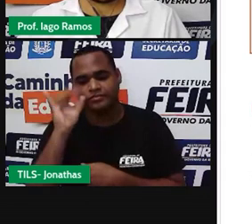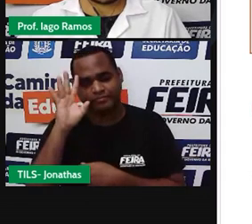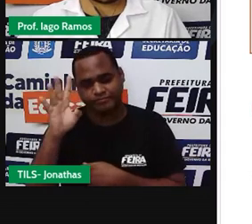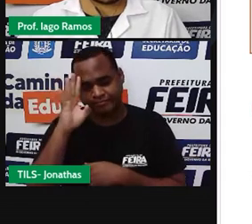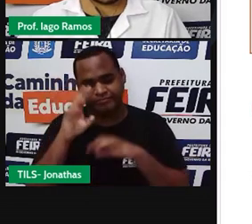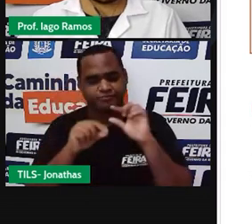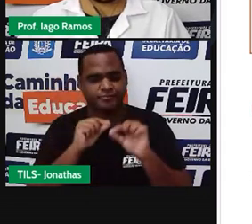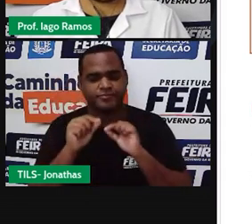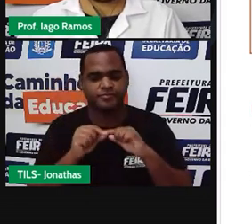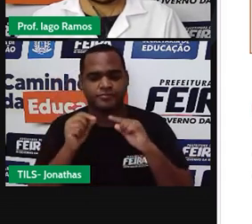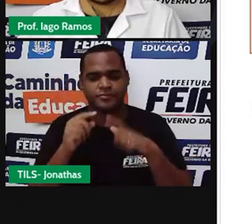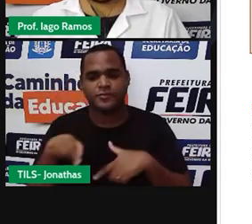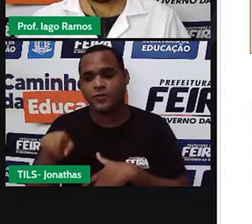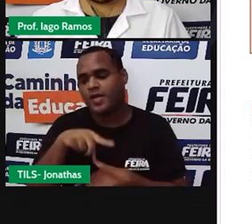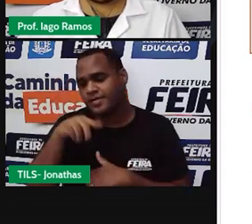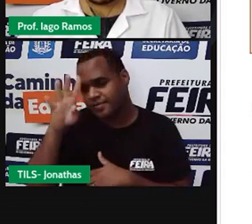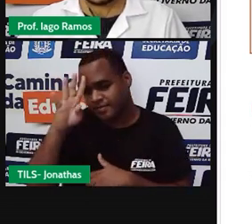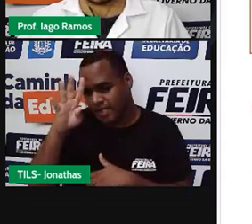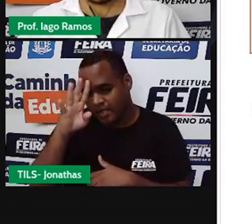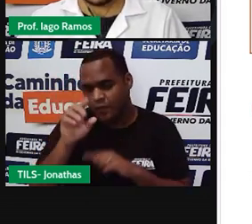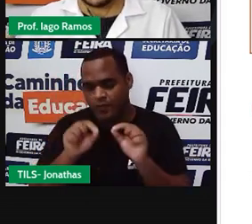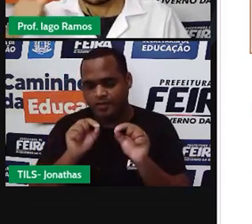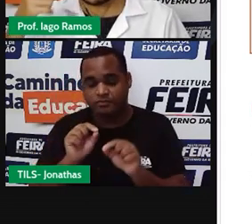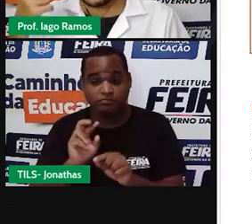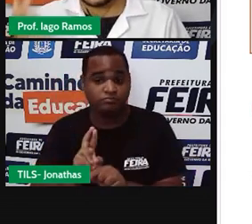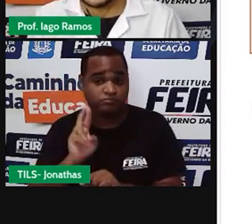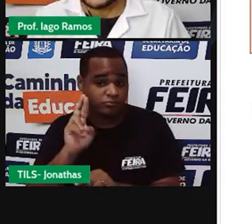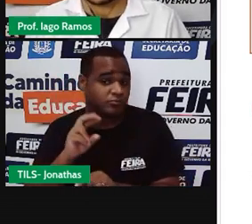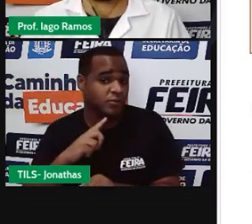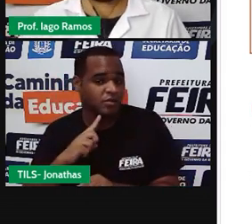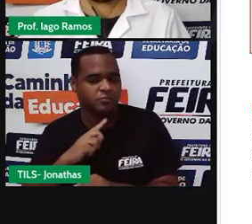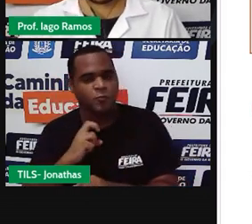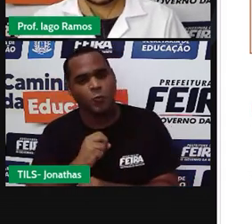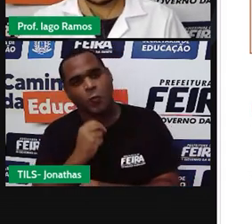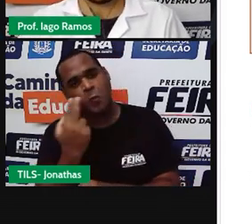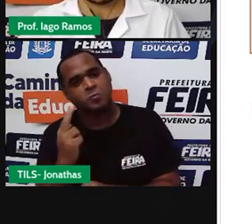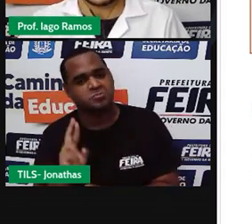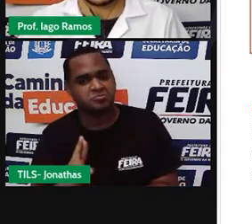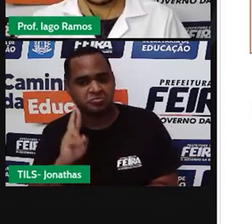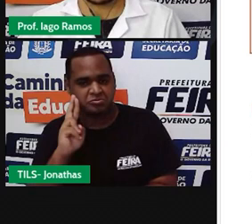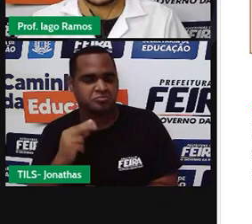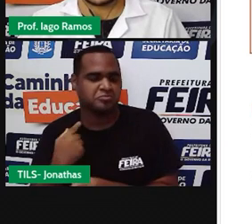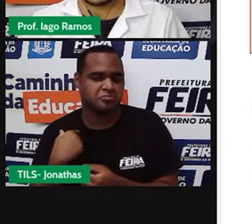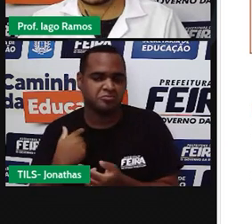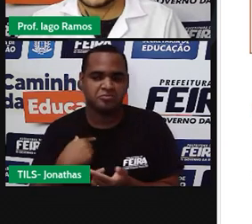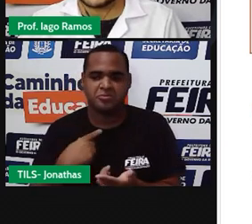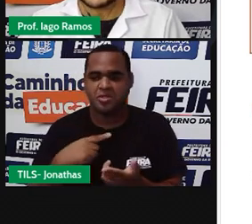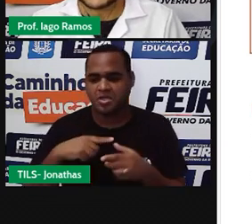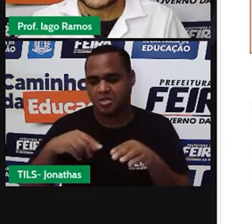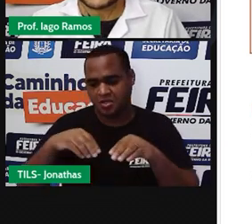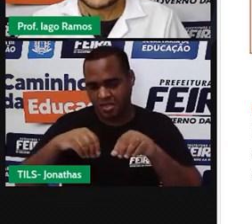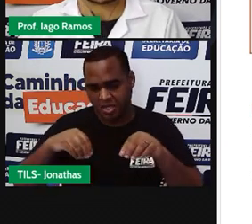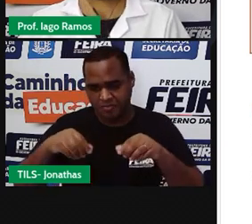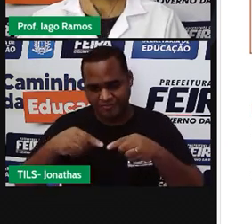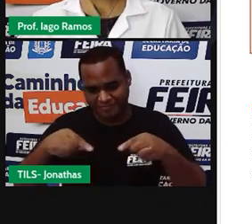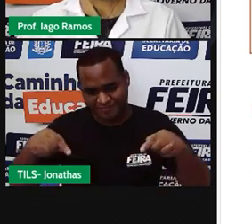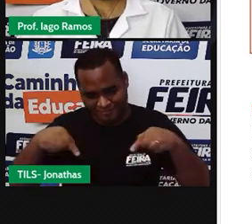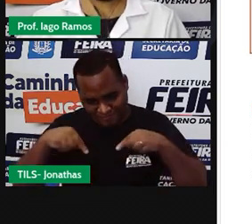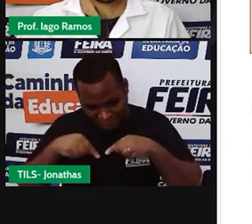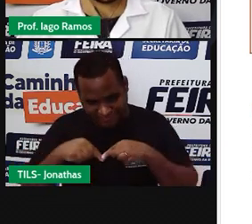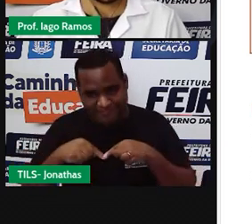vamos imaginar que você é dono ou dona de um terreno retangular